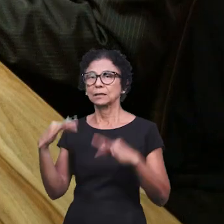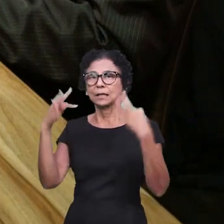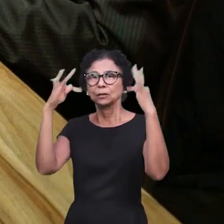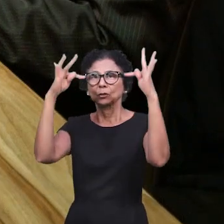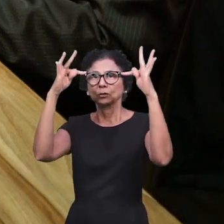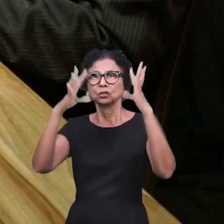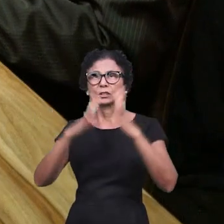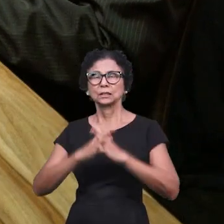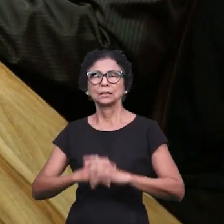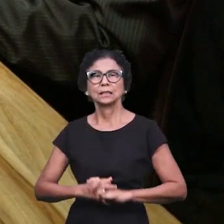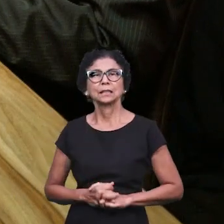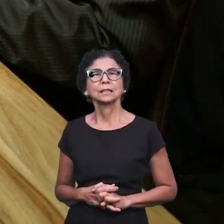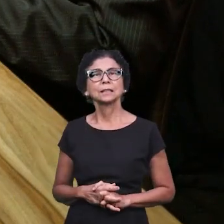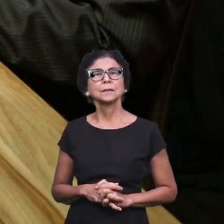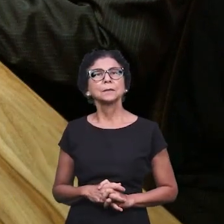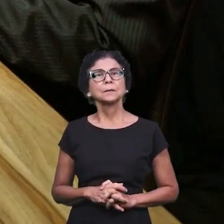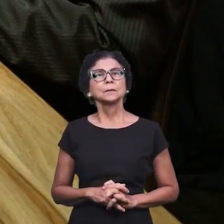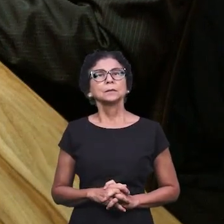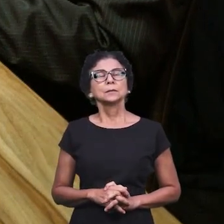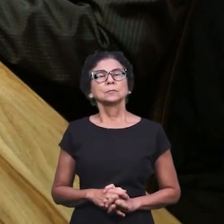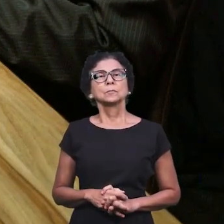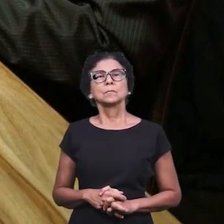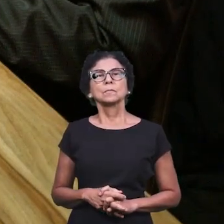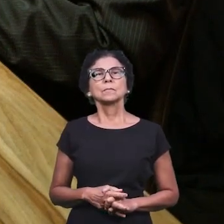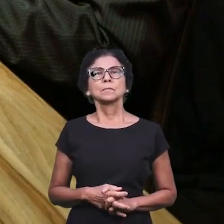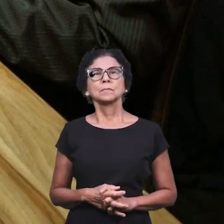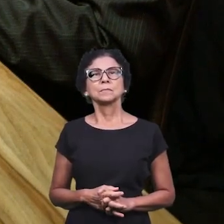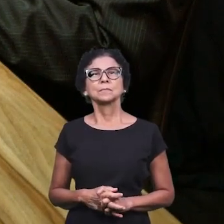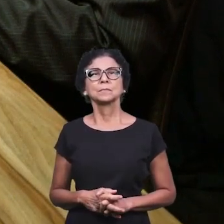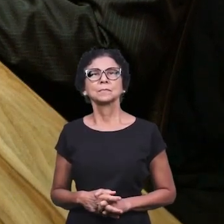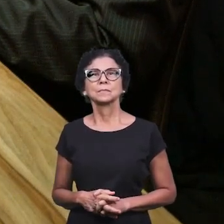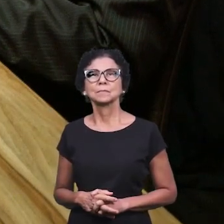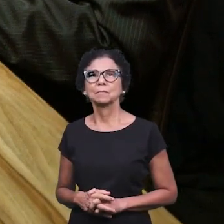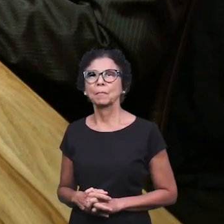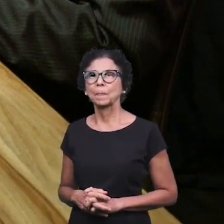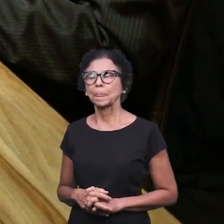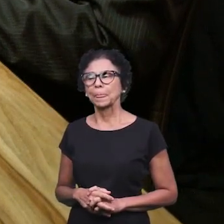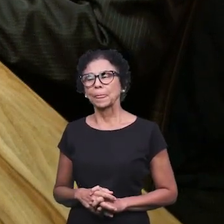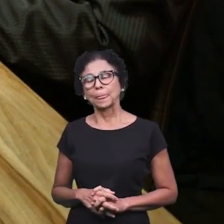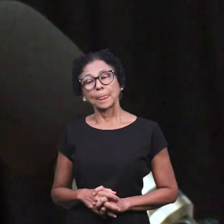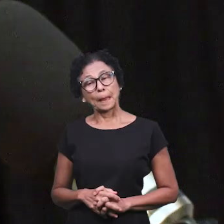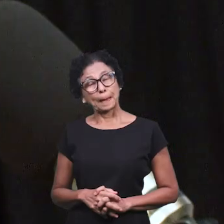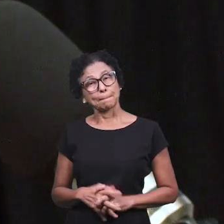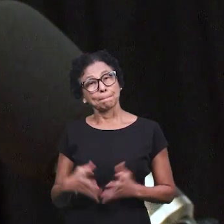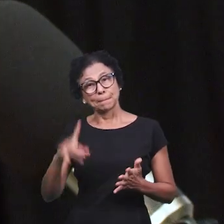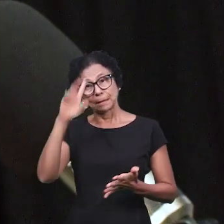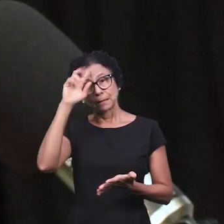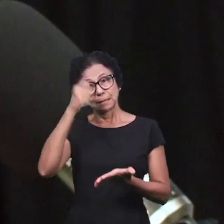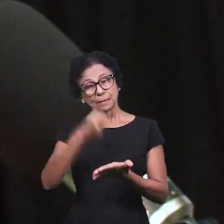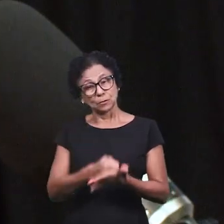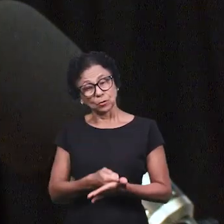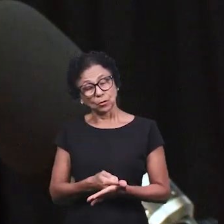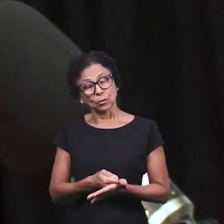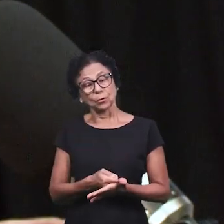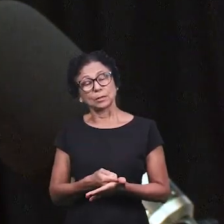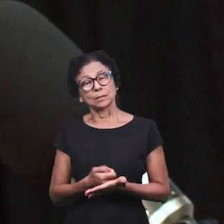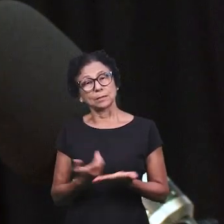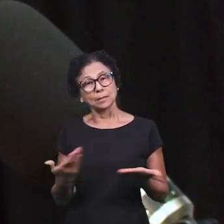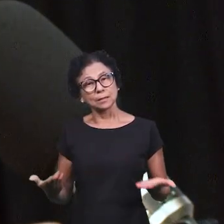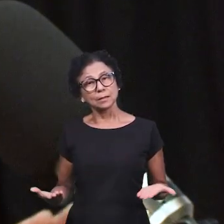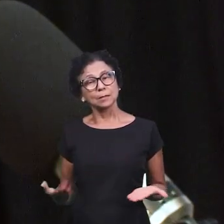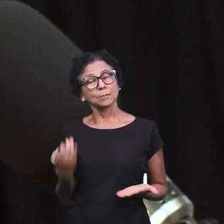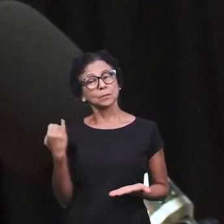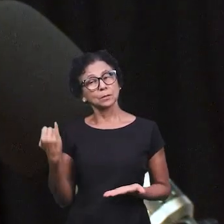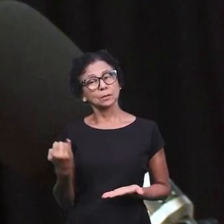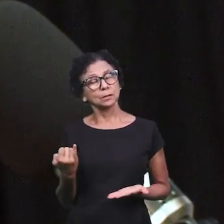Luiz é da área de tecnologia e hoje se fala muito sobre dados, né, Luiz? Para tudo a gente precisa de dados, tomar